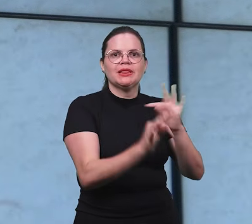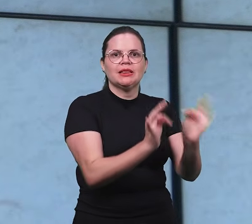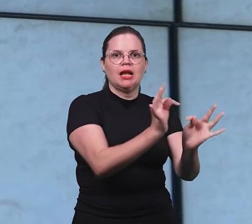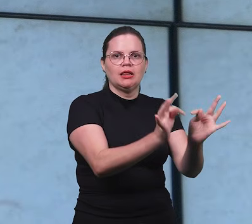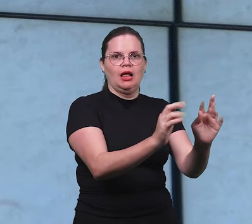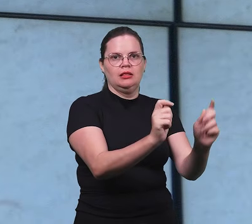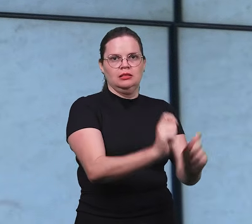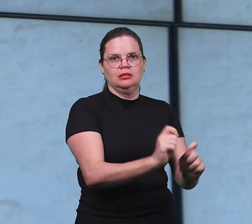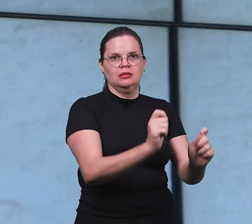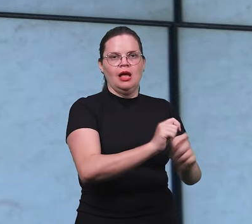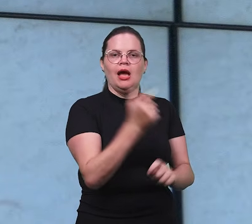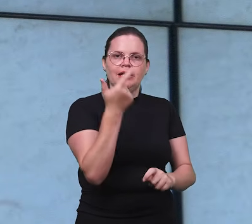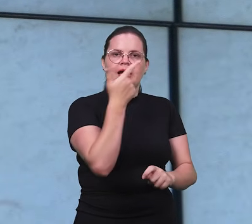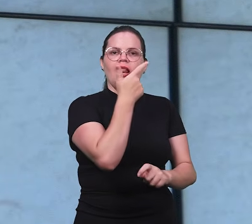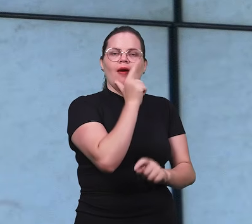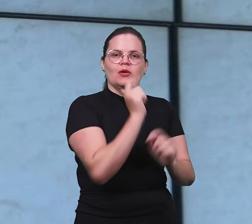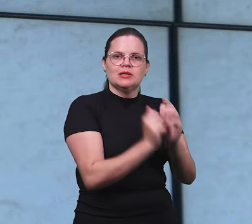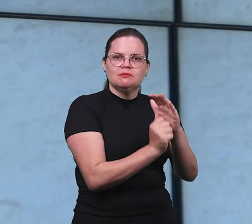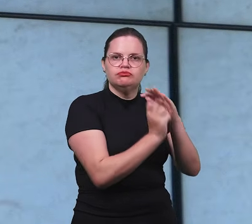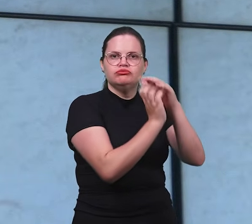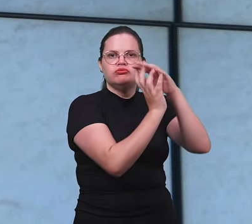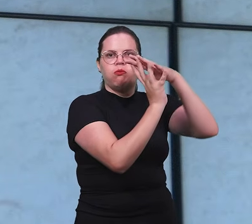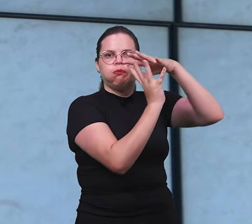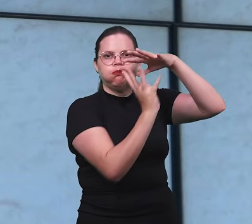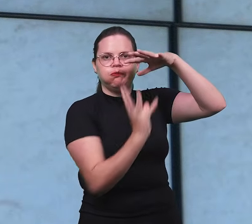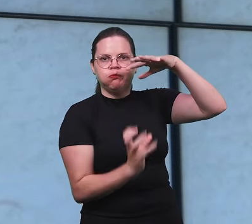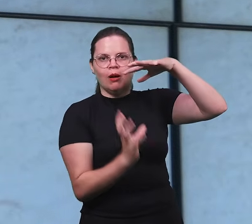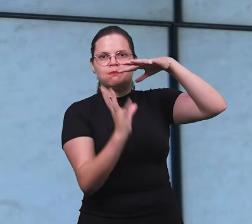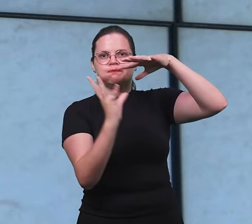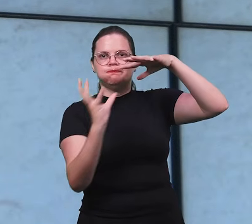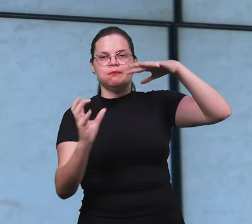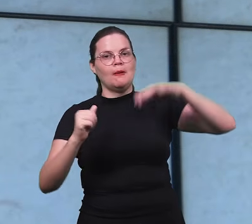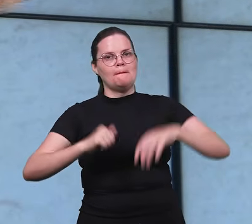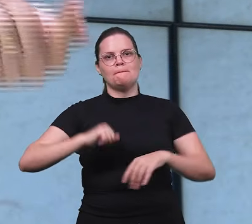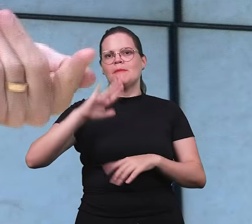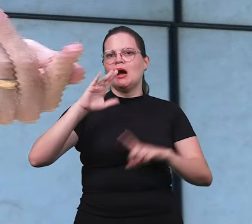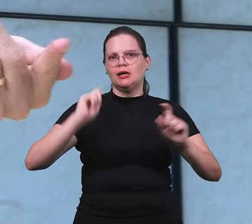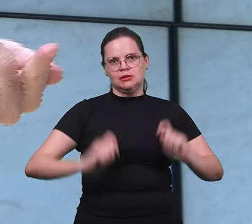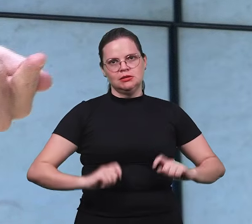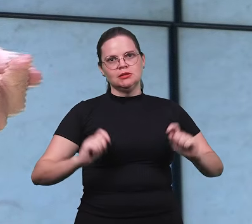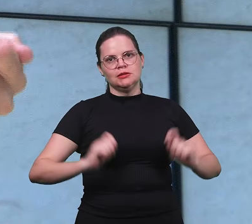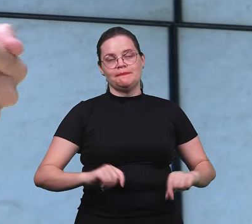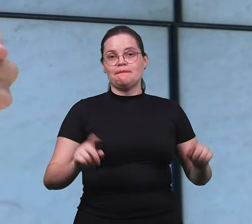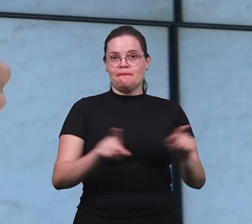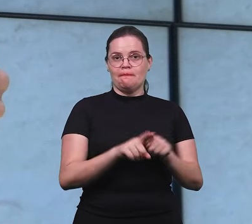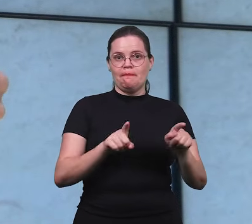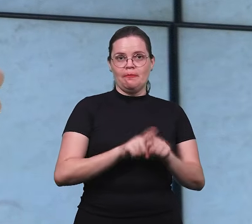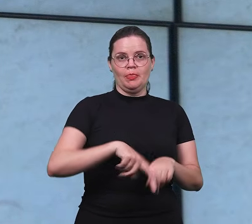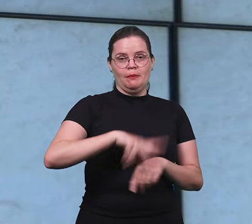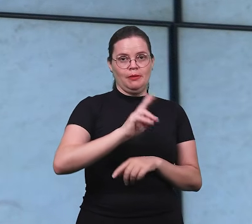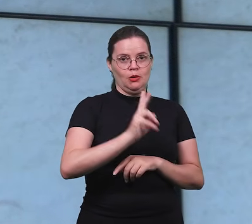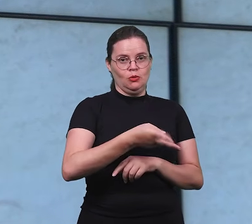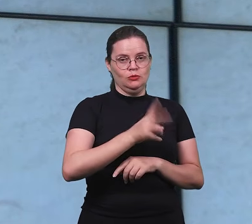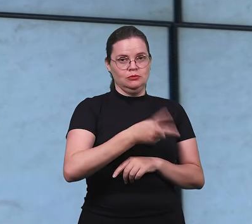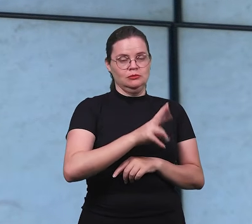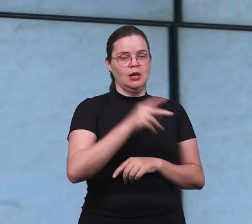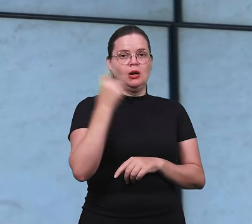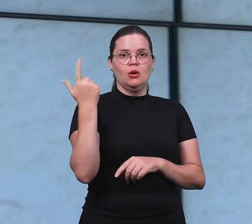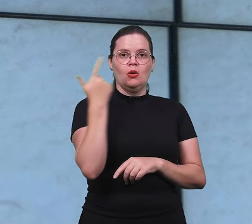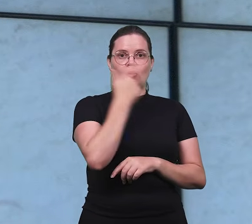Isso favorecia ela produzir muito mais. Muito bom. E outra coisa, ela conseguia manter